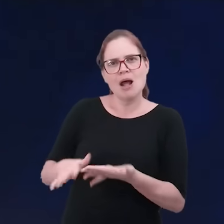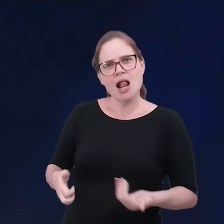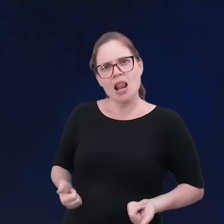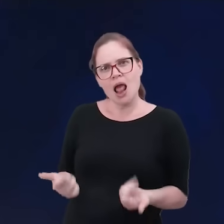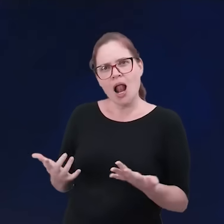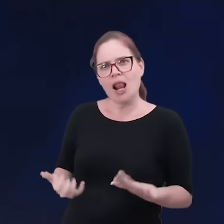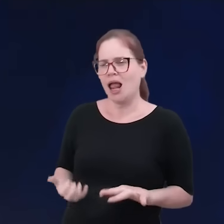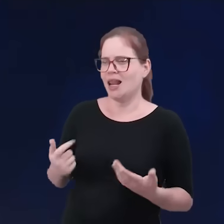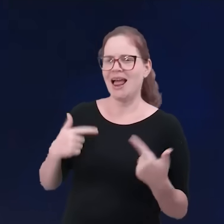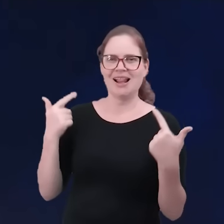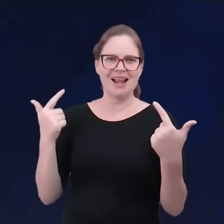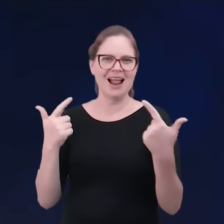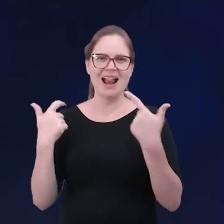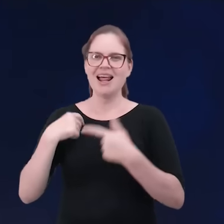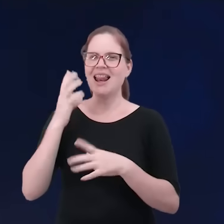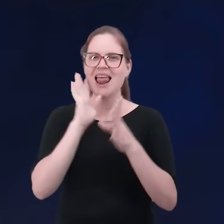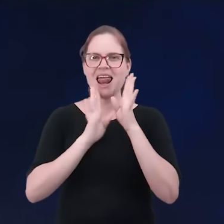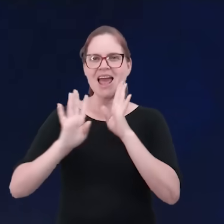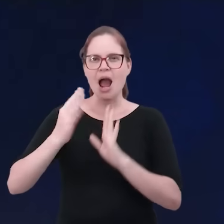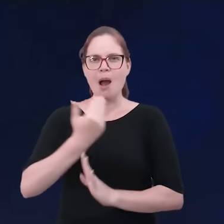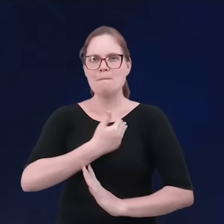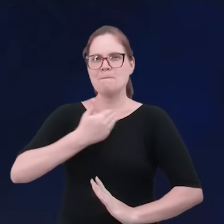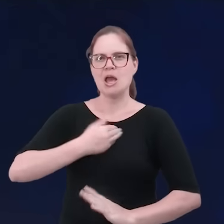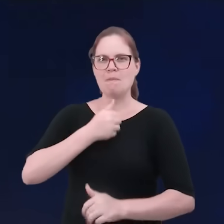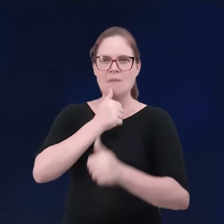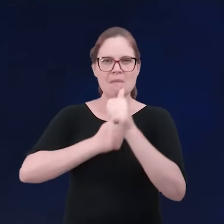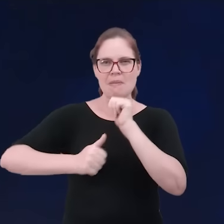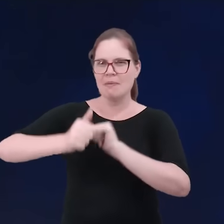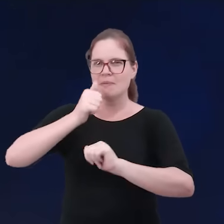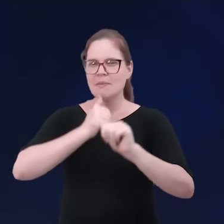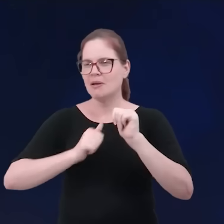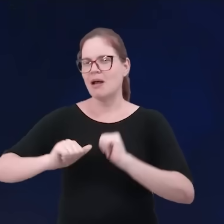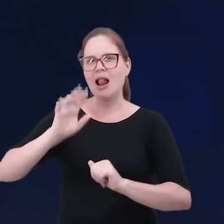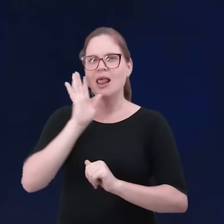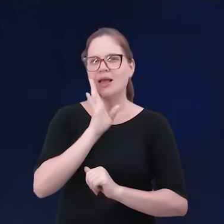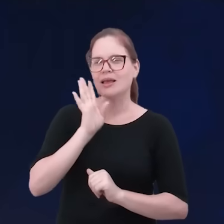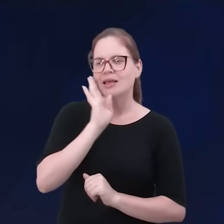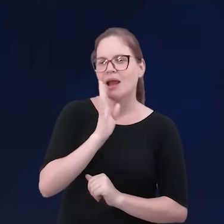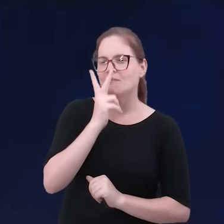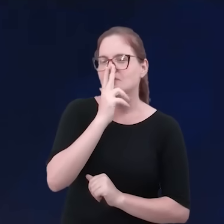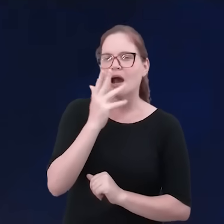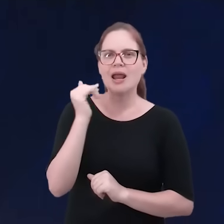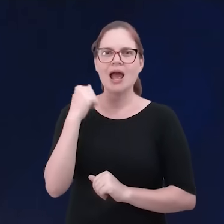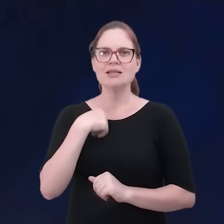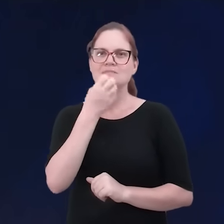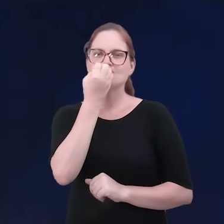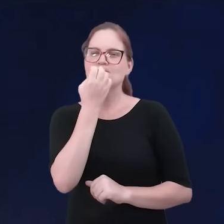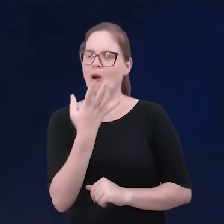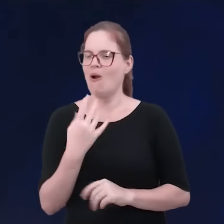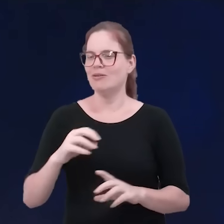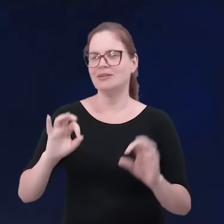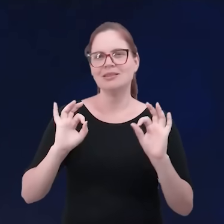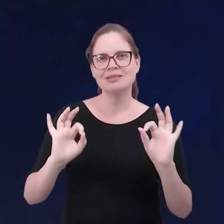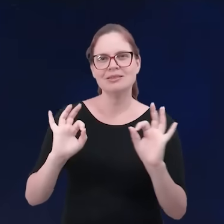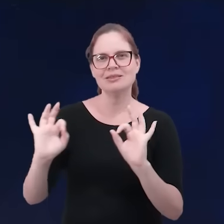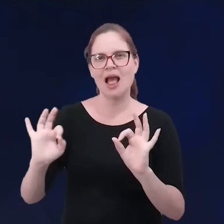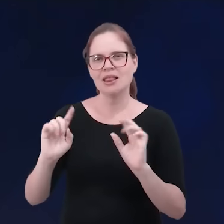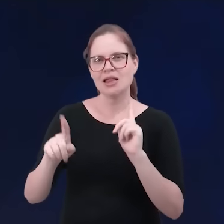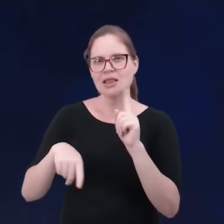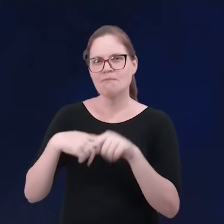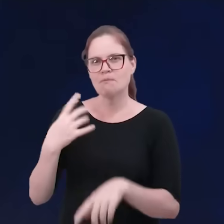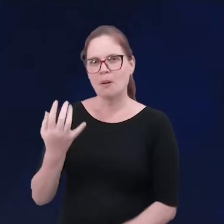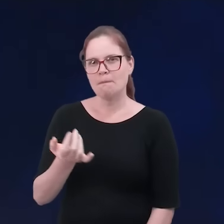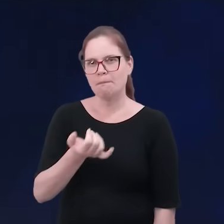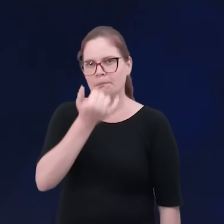como miragem, que mostrava para ele algo diferente, algo que parecia ser muito bom, o colocou